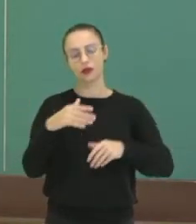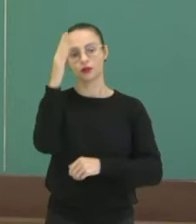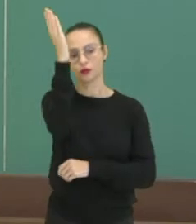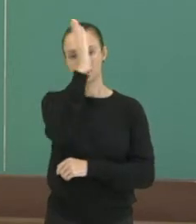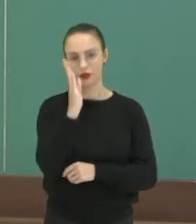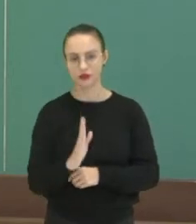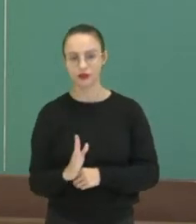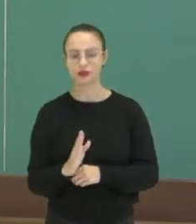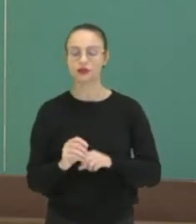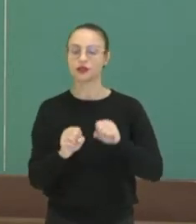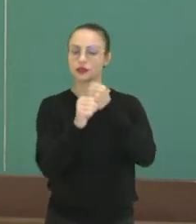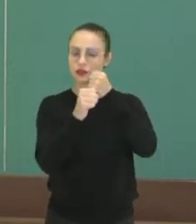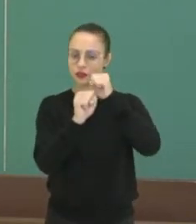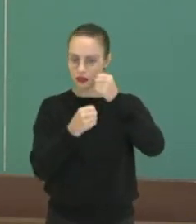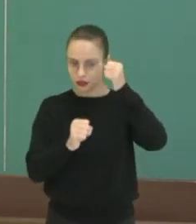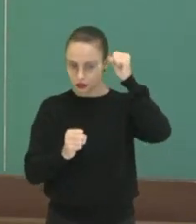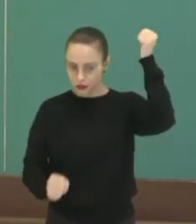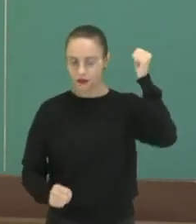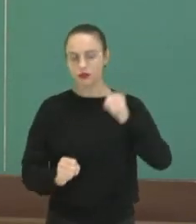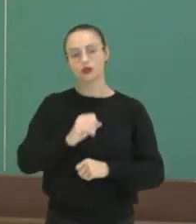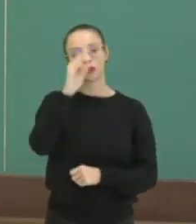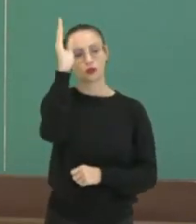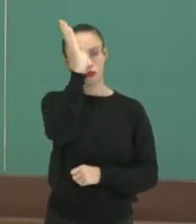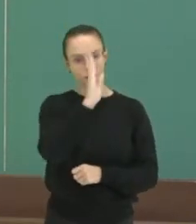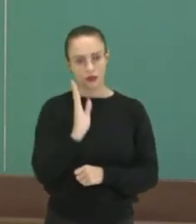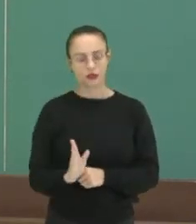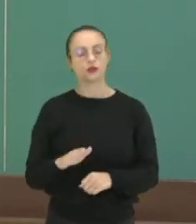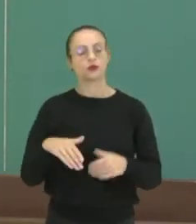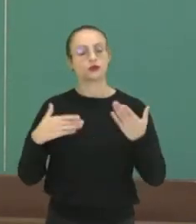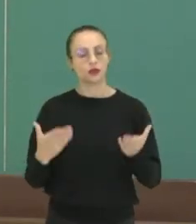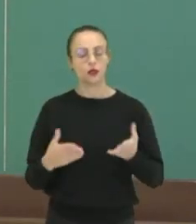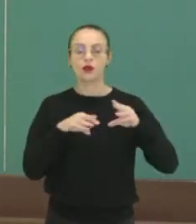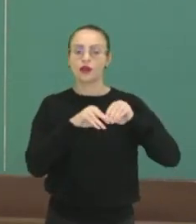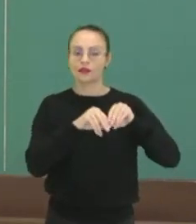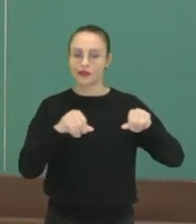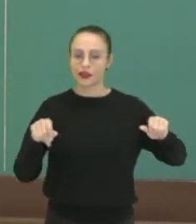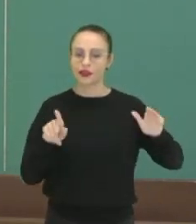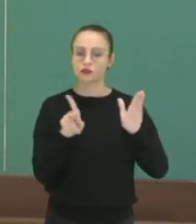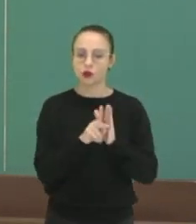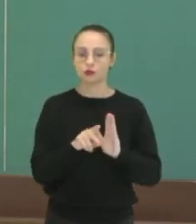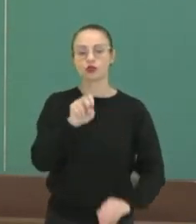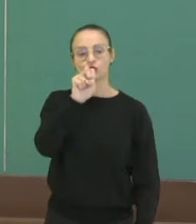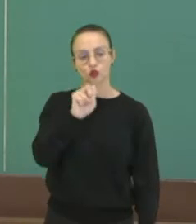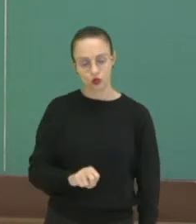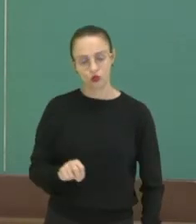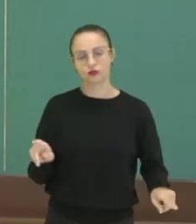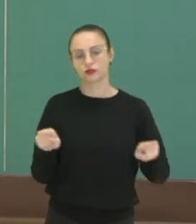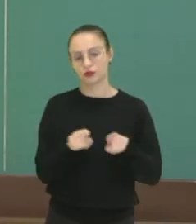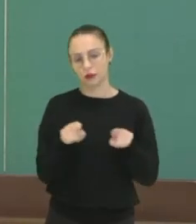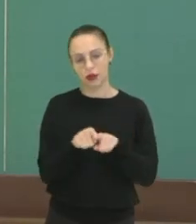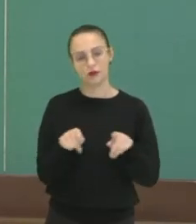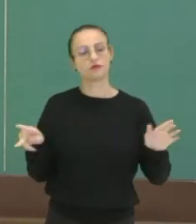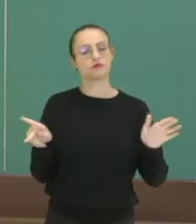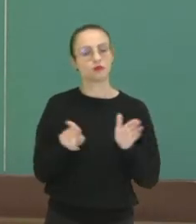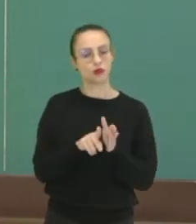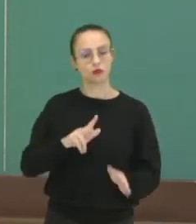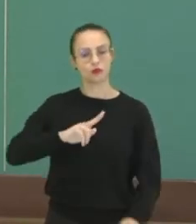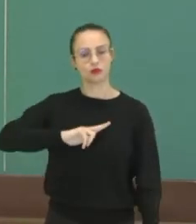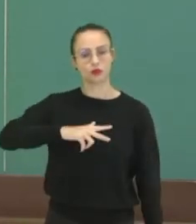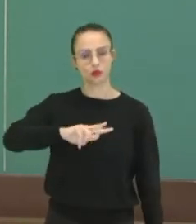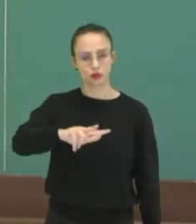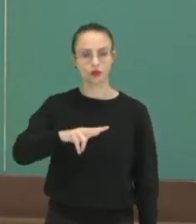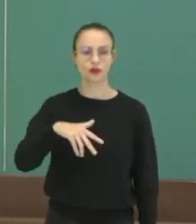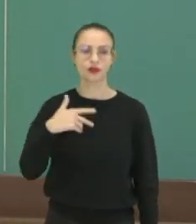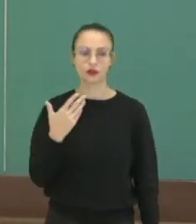aquela ideia da expansão do território brasileiro, e aí as terras da região sul vão passar a pertencer a